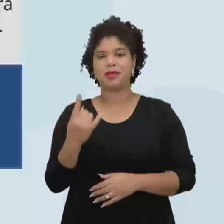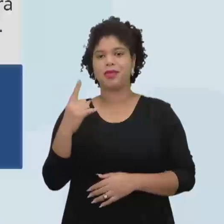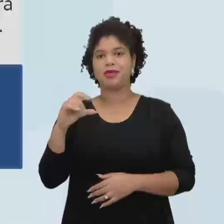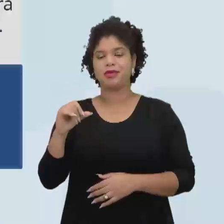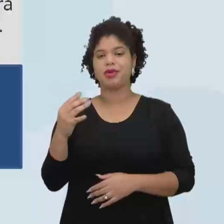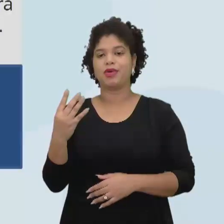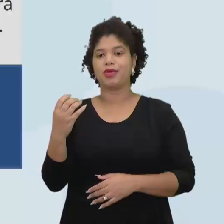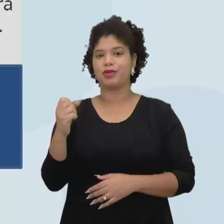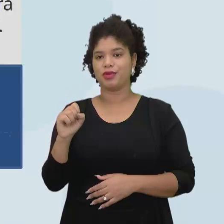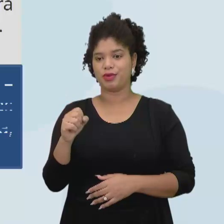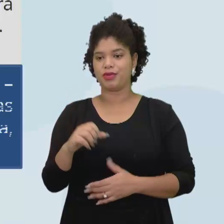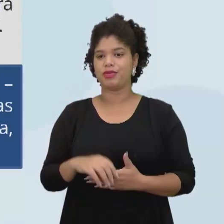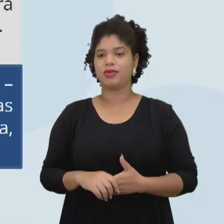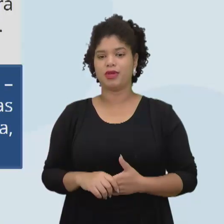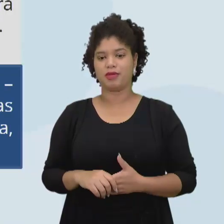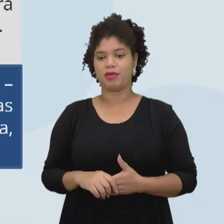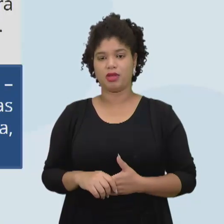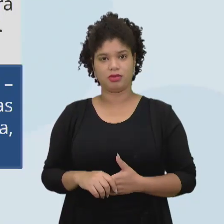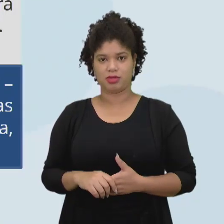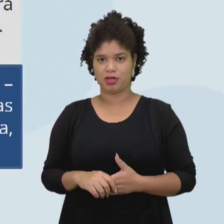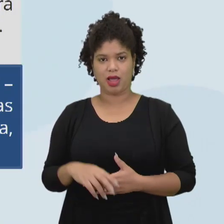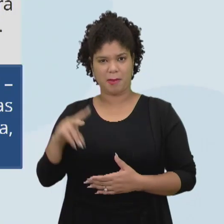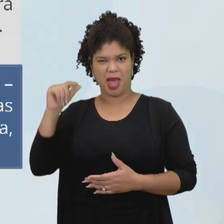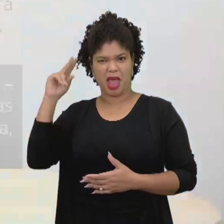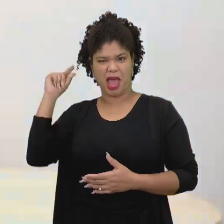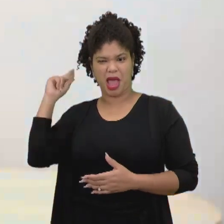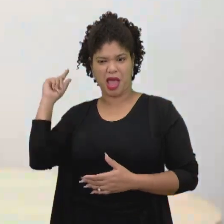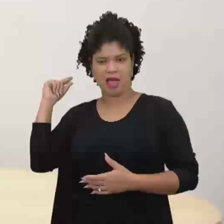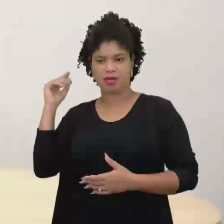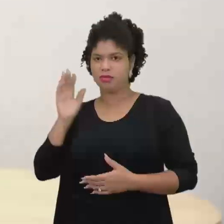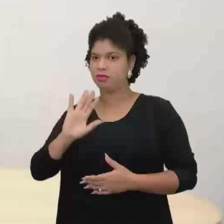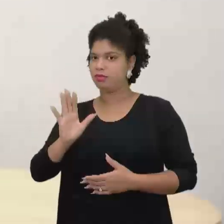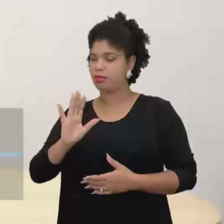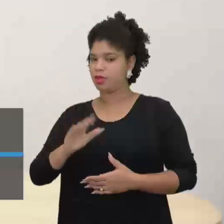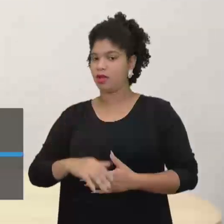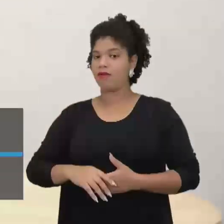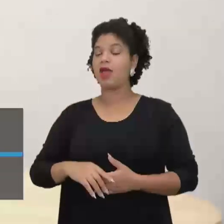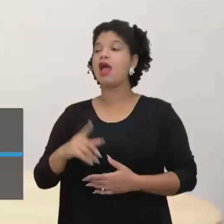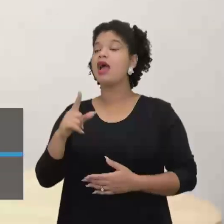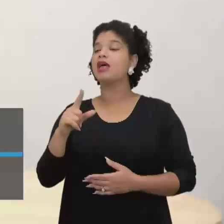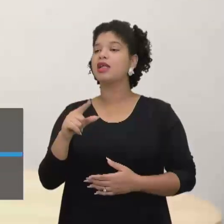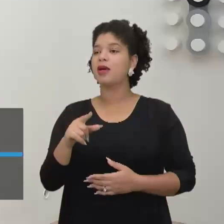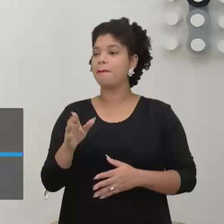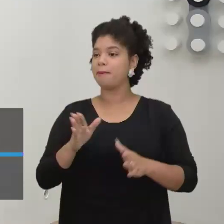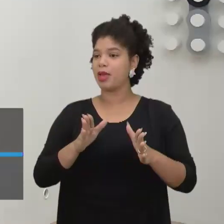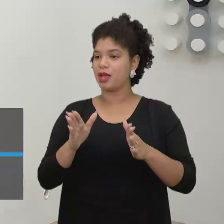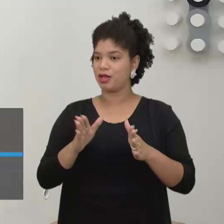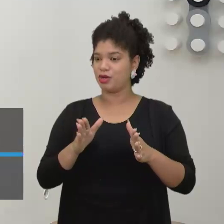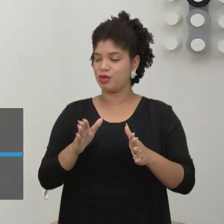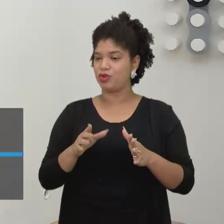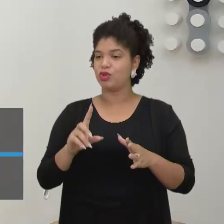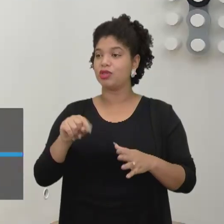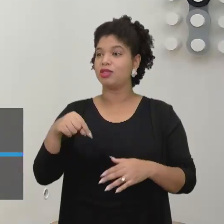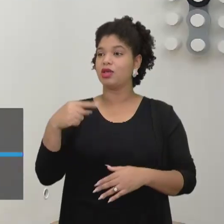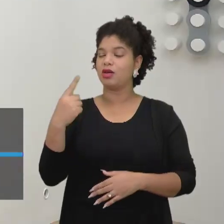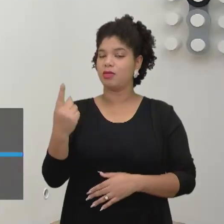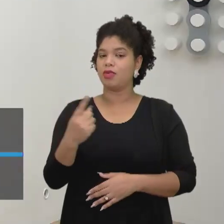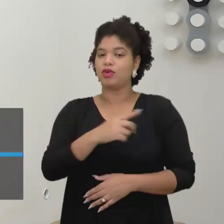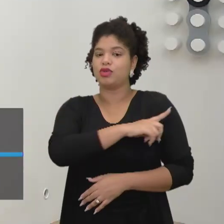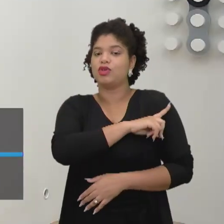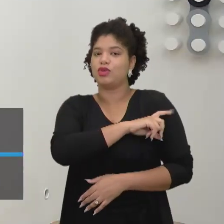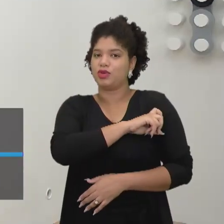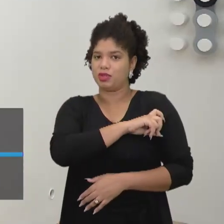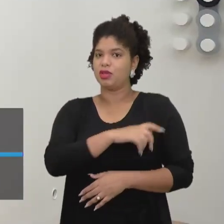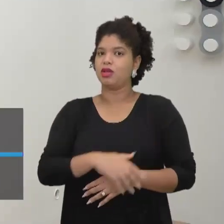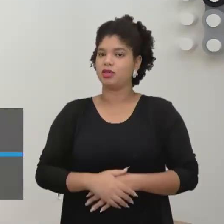1948, tá? Não faz tanto tempo. Não faz tanto tempo. E é interessante que isso é depois do nazismo. Ah, eu ia justamente... Nossa, teve aqui